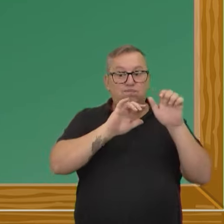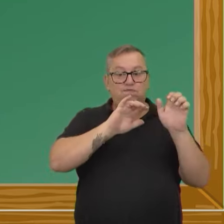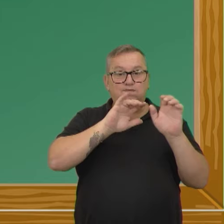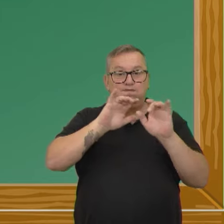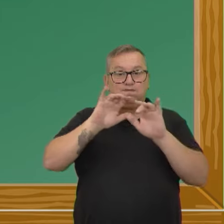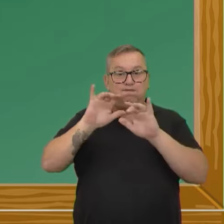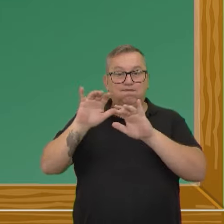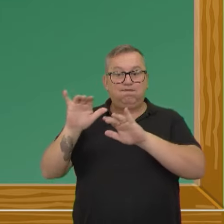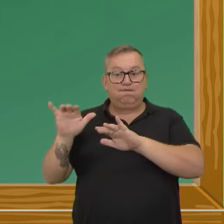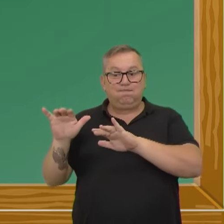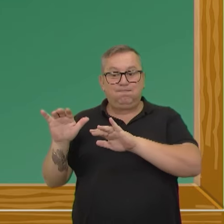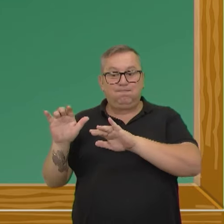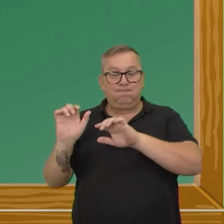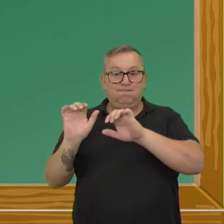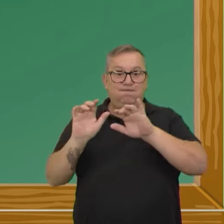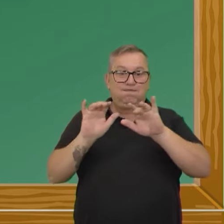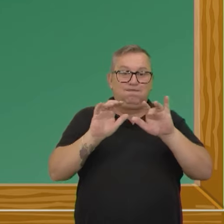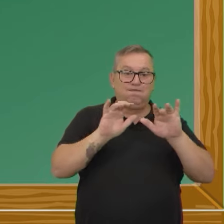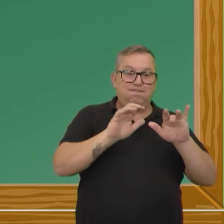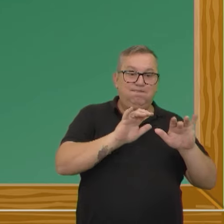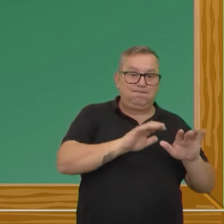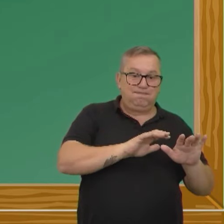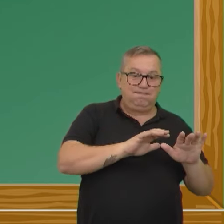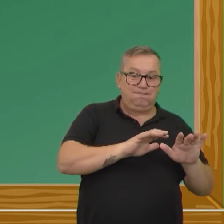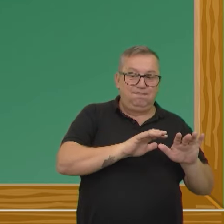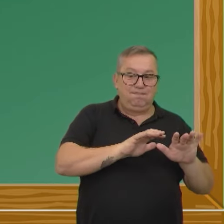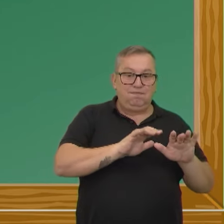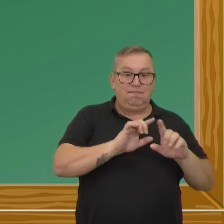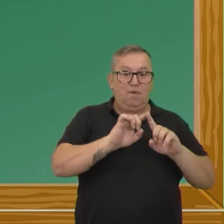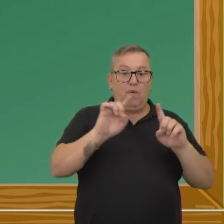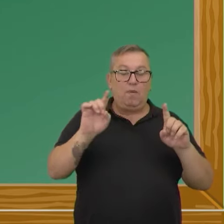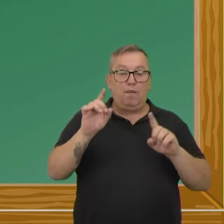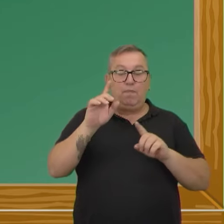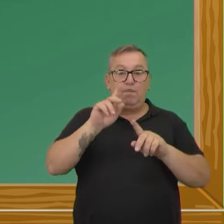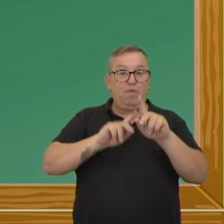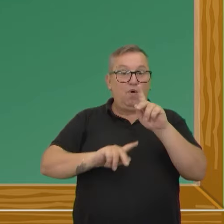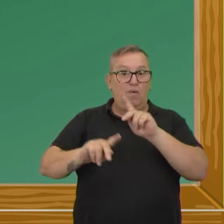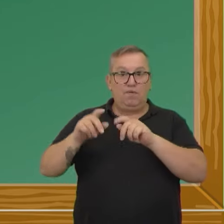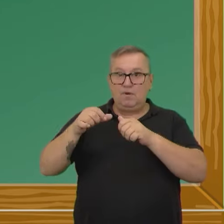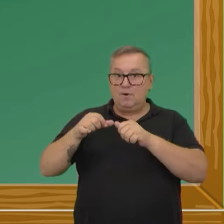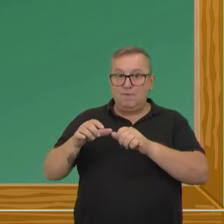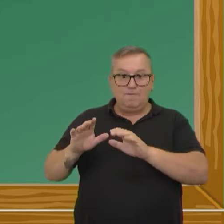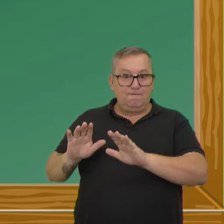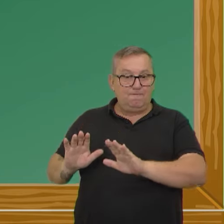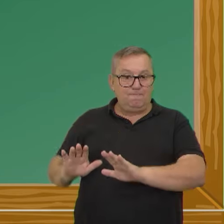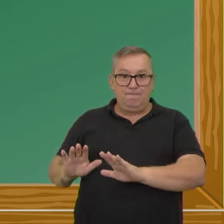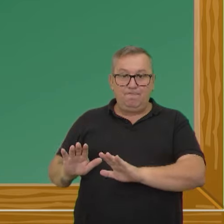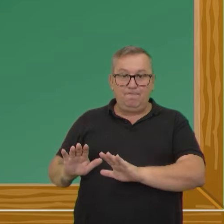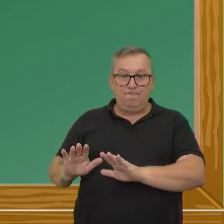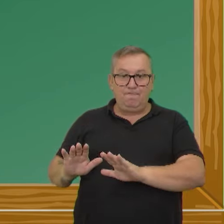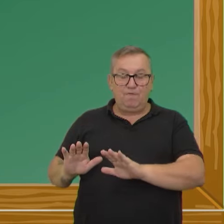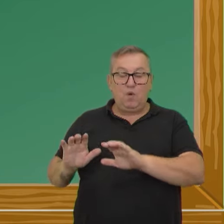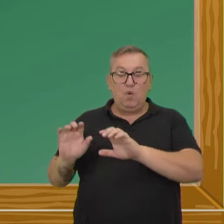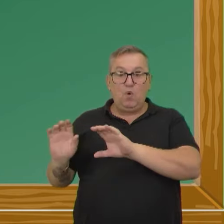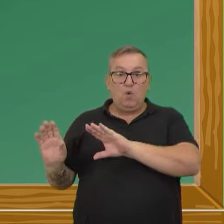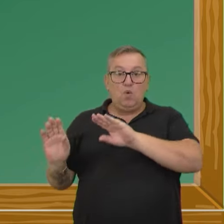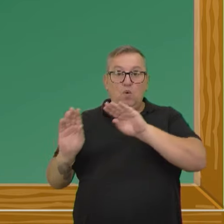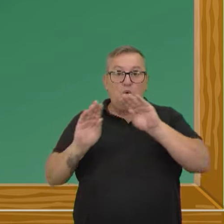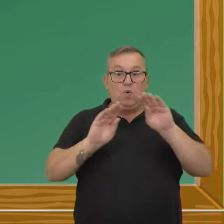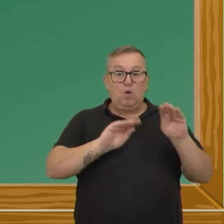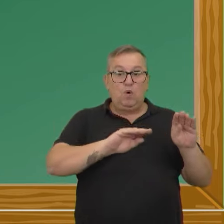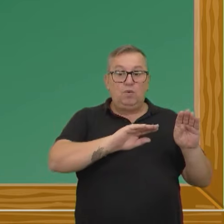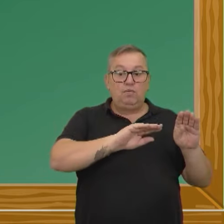nômades sexto ano? Povos que não fixam morada. Os nômades, né, eles mudam-se